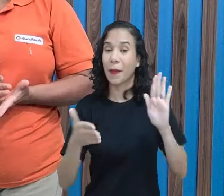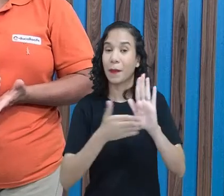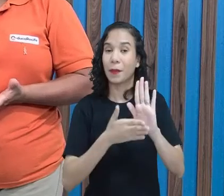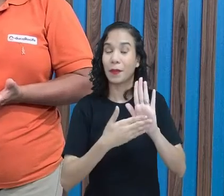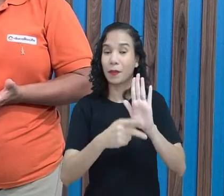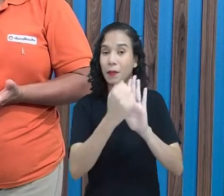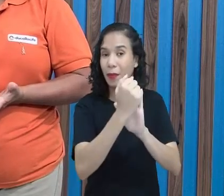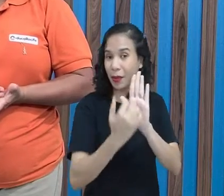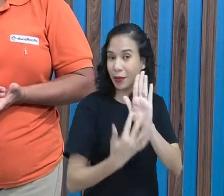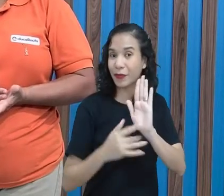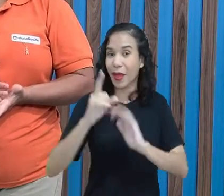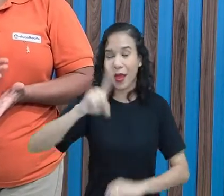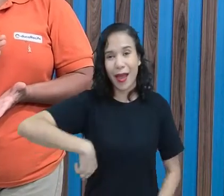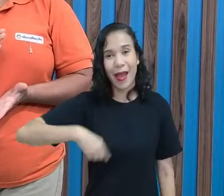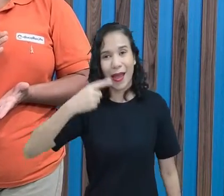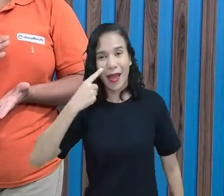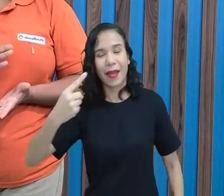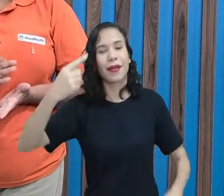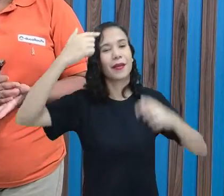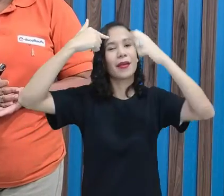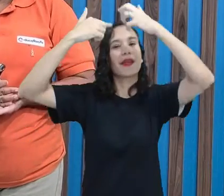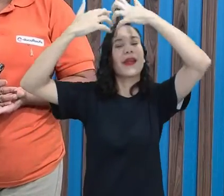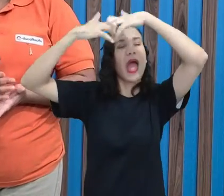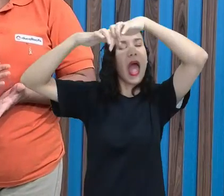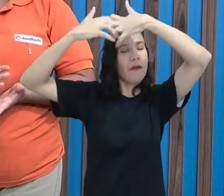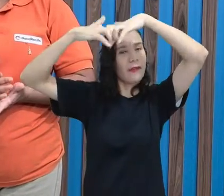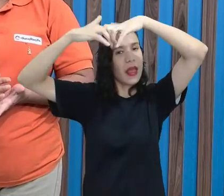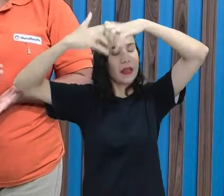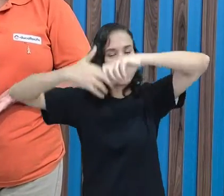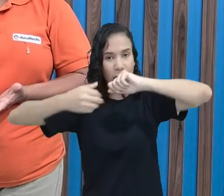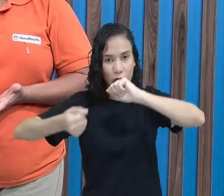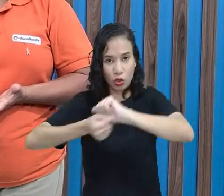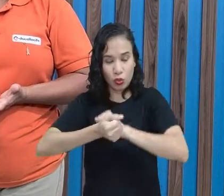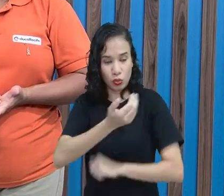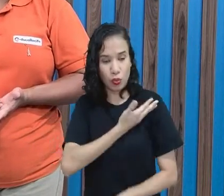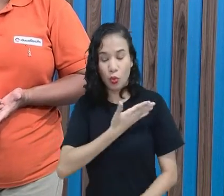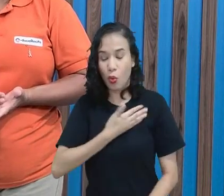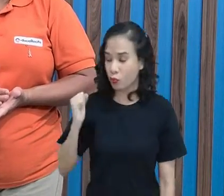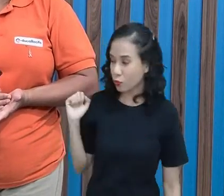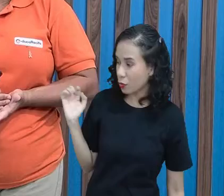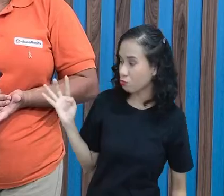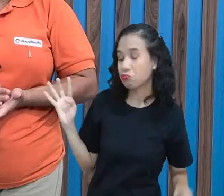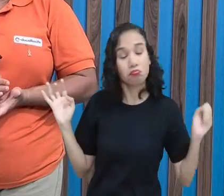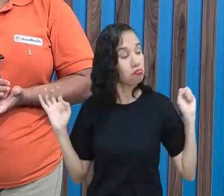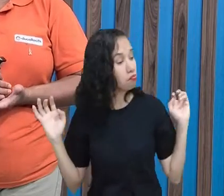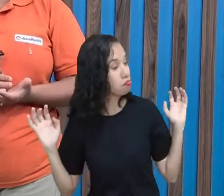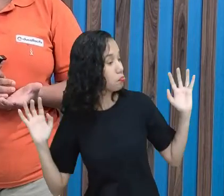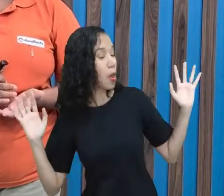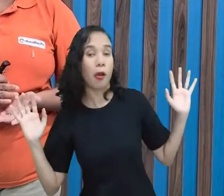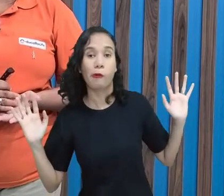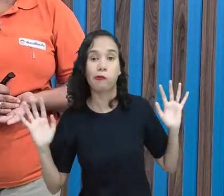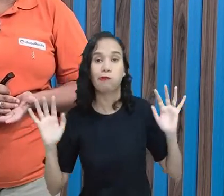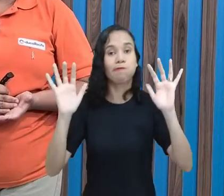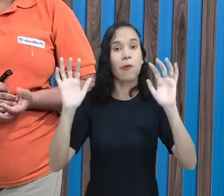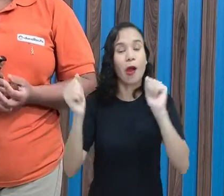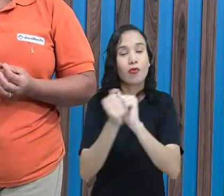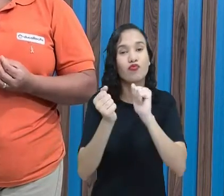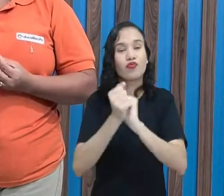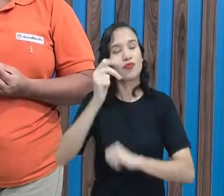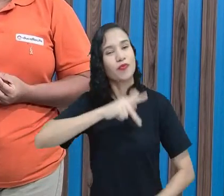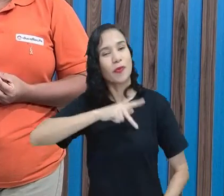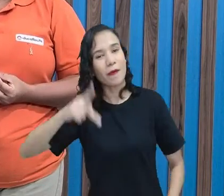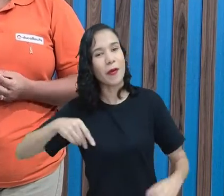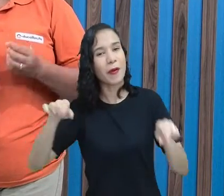de atividade é justamente essa, refletir junto com seus colegas de turma e sua professora